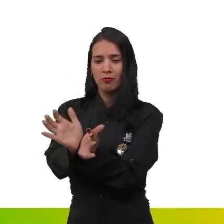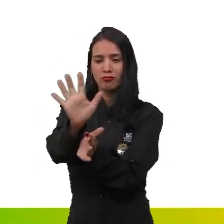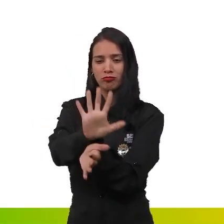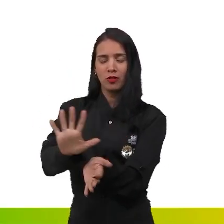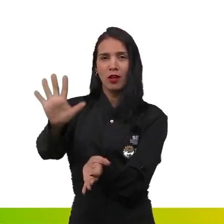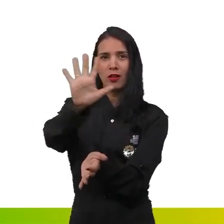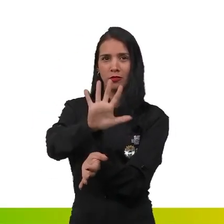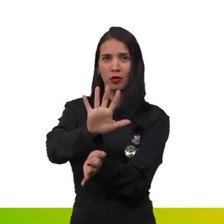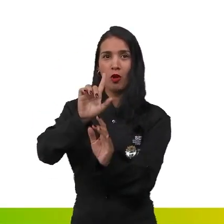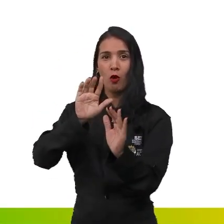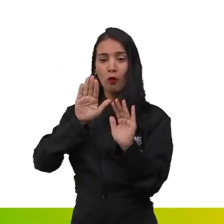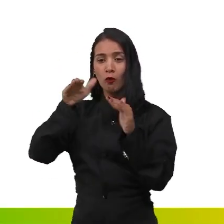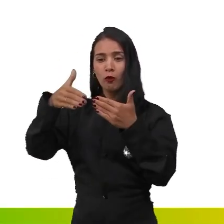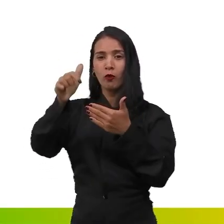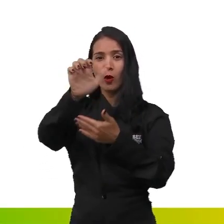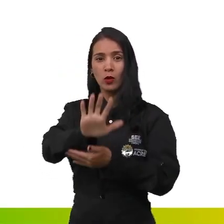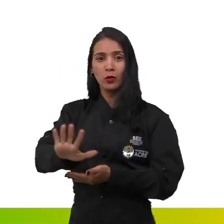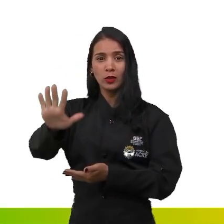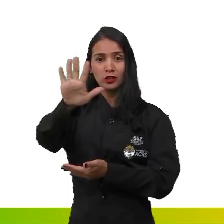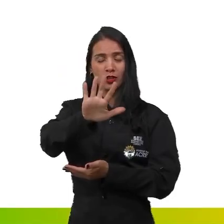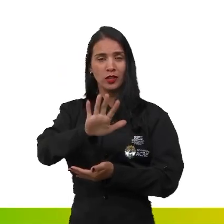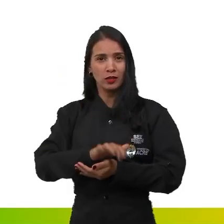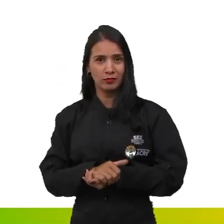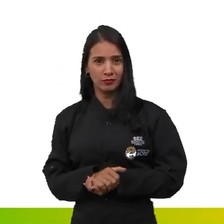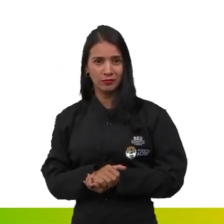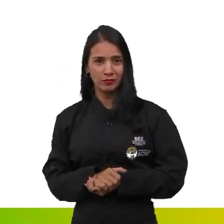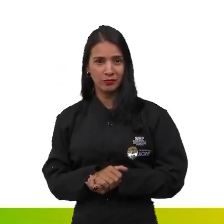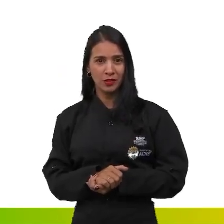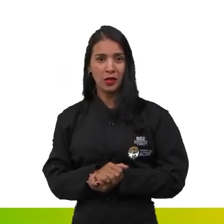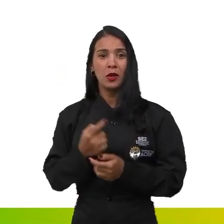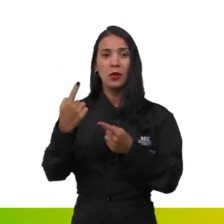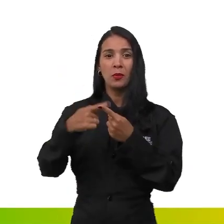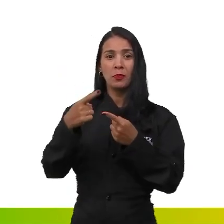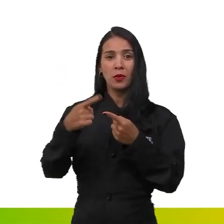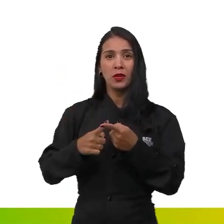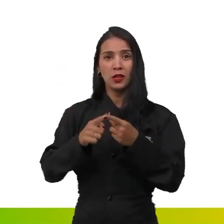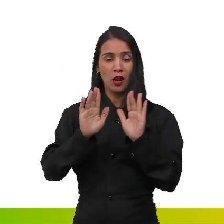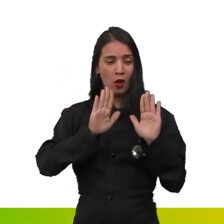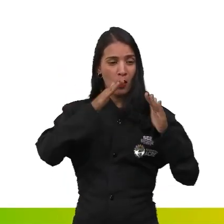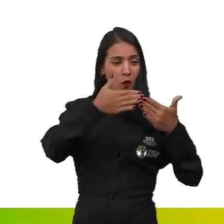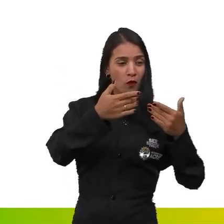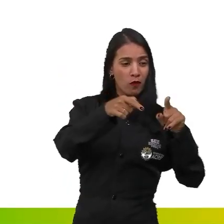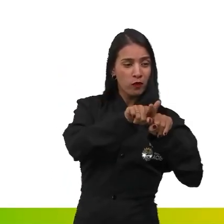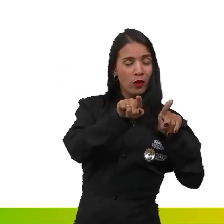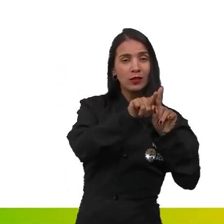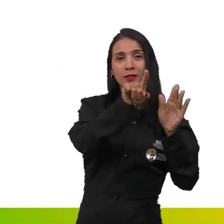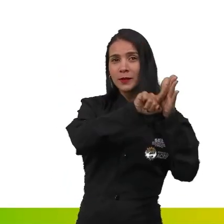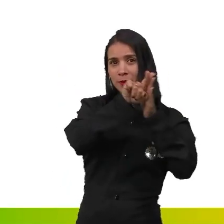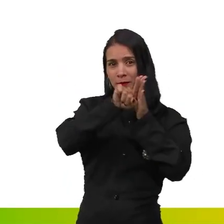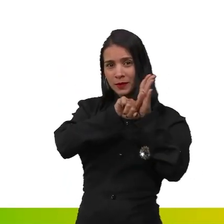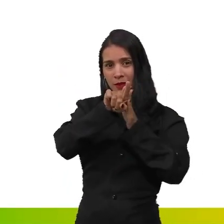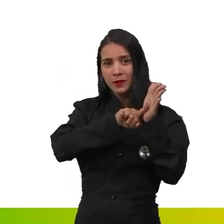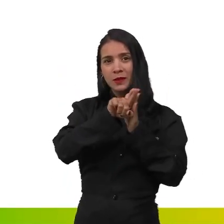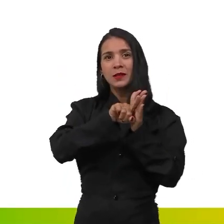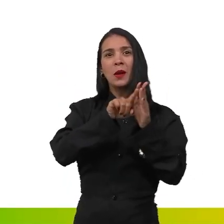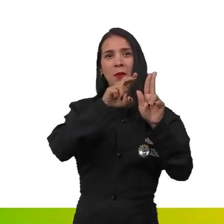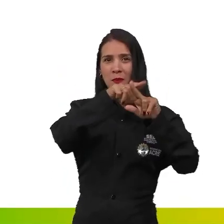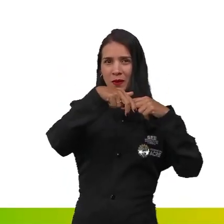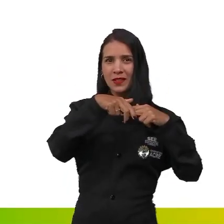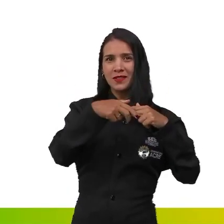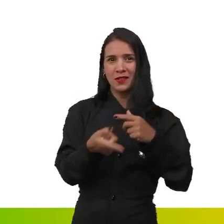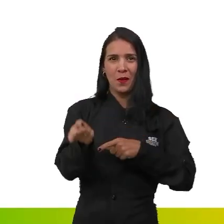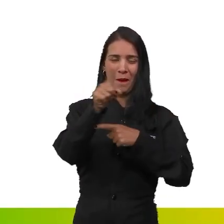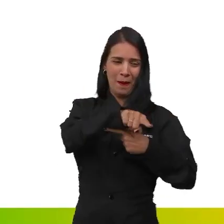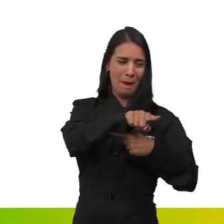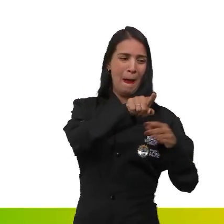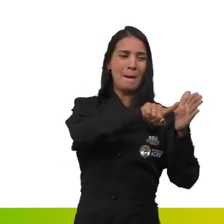o meu foco deixa de ser isso aqui, ó, a equipe, e passa a ser a minha pesquisa. Portanto, eu foco aí